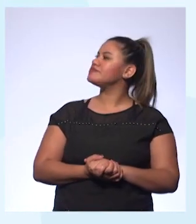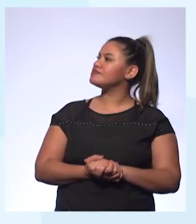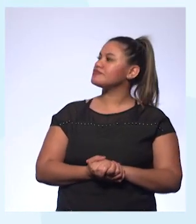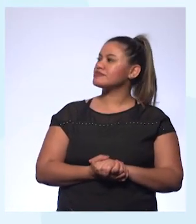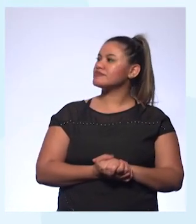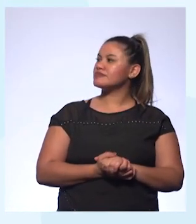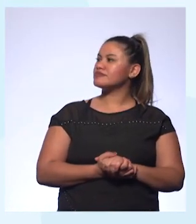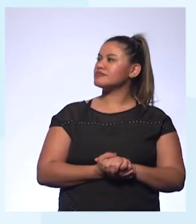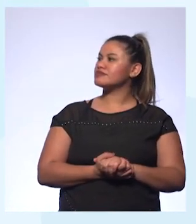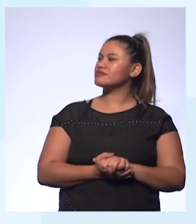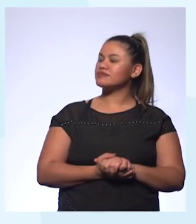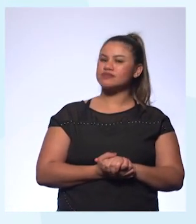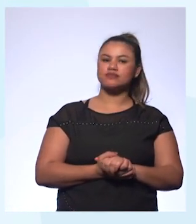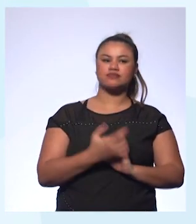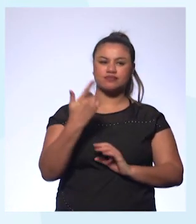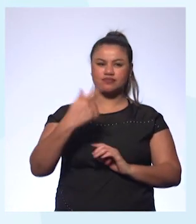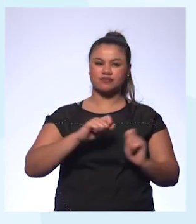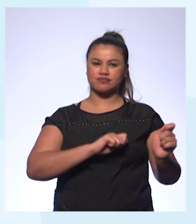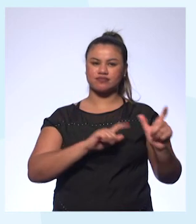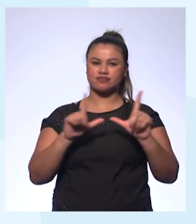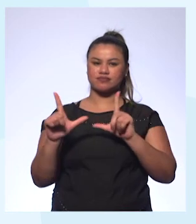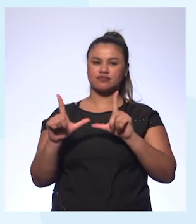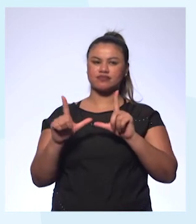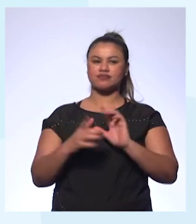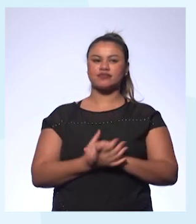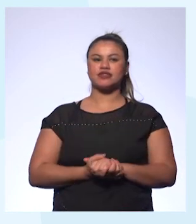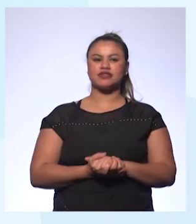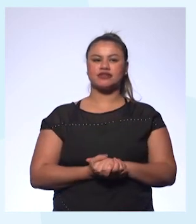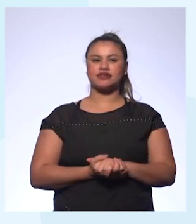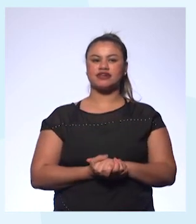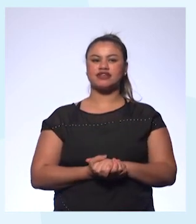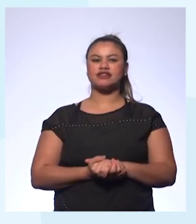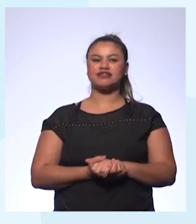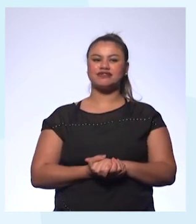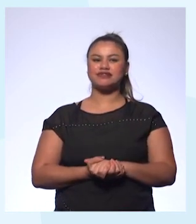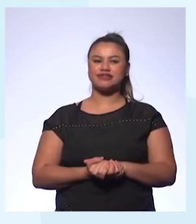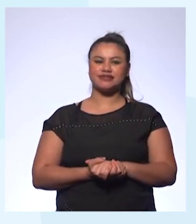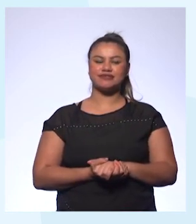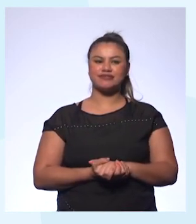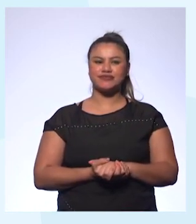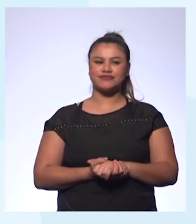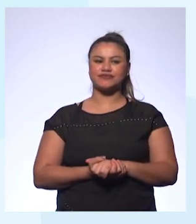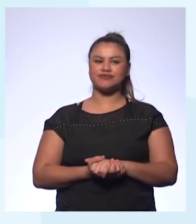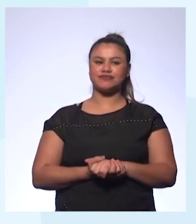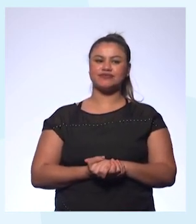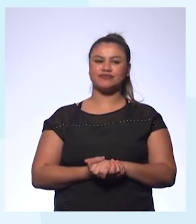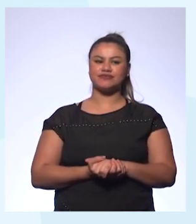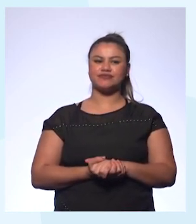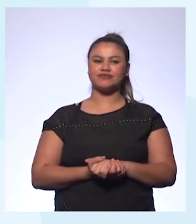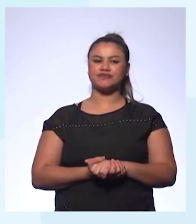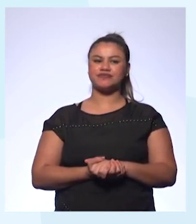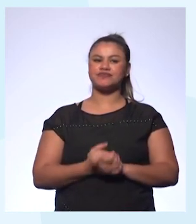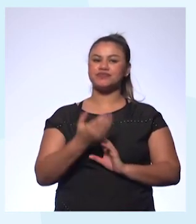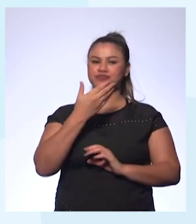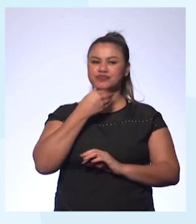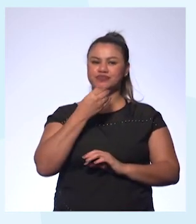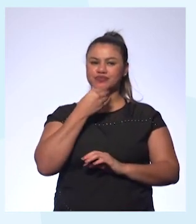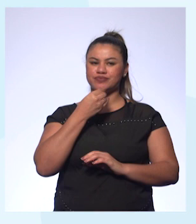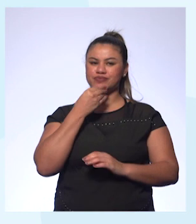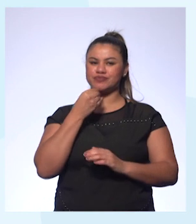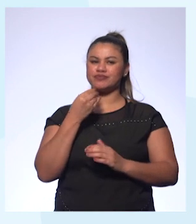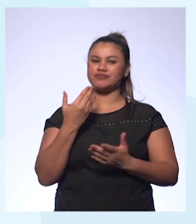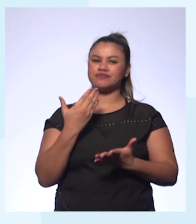next mostra o próximo agora imagem a gente tem aí o Bob aí o Bob start High School